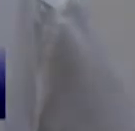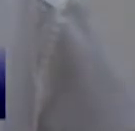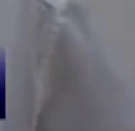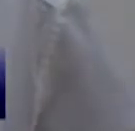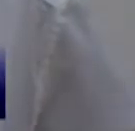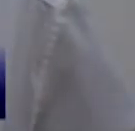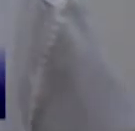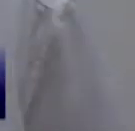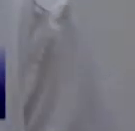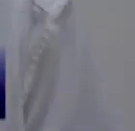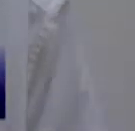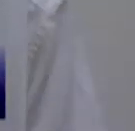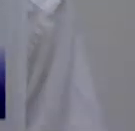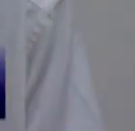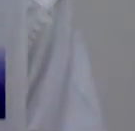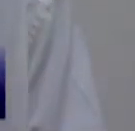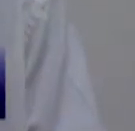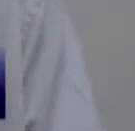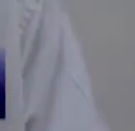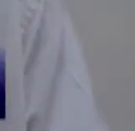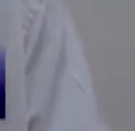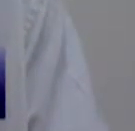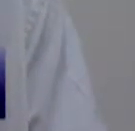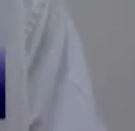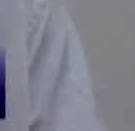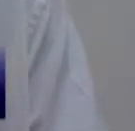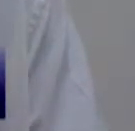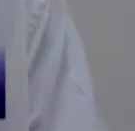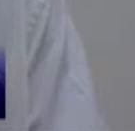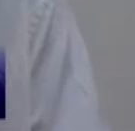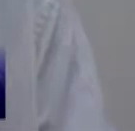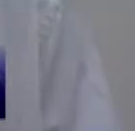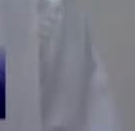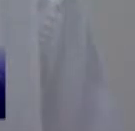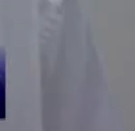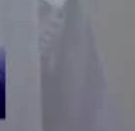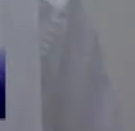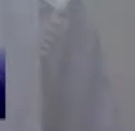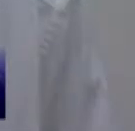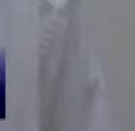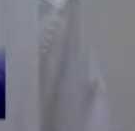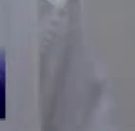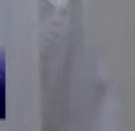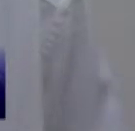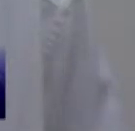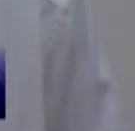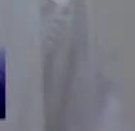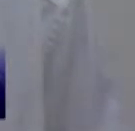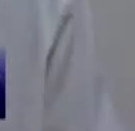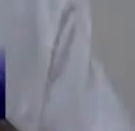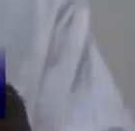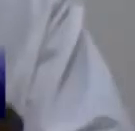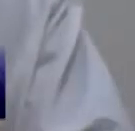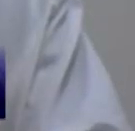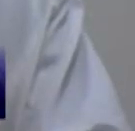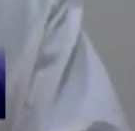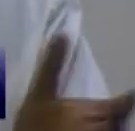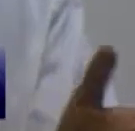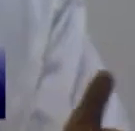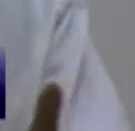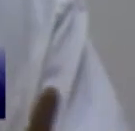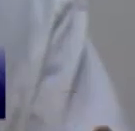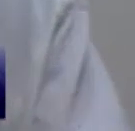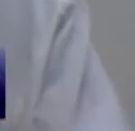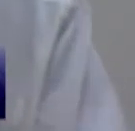mais esclarecimento. Então, o desenvolvimento de um país também, logicamente, passa pela cultura. Se tiver uma emenda minha, eu não